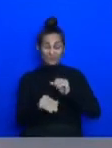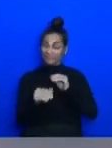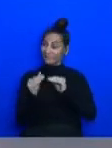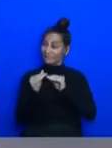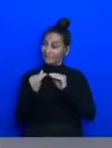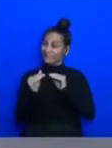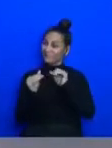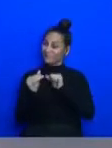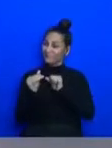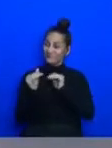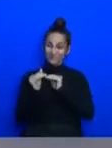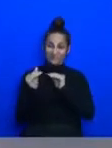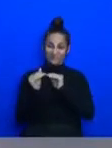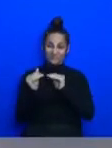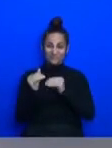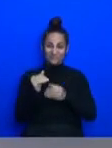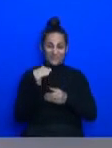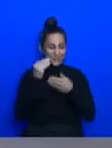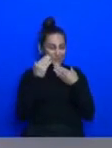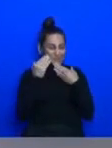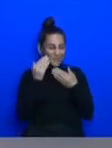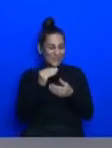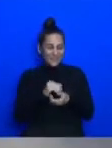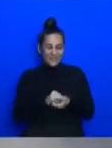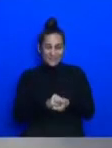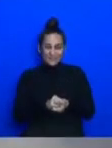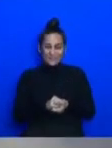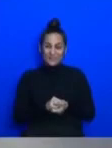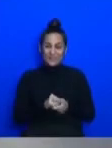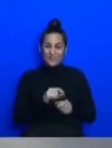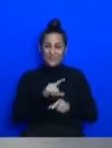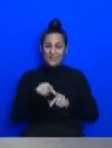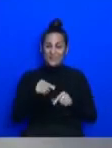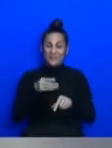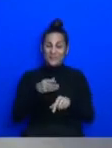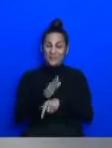Sim, confirmo. Sim, confirma. Obrigado. Sorteio validado.